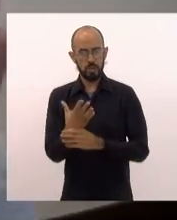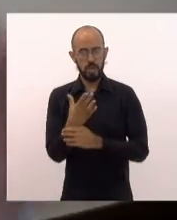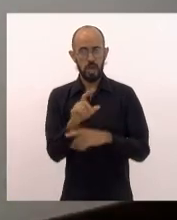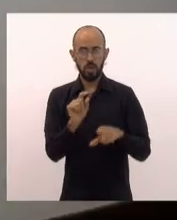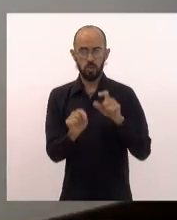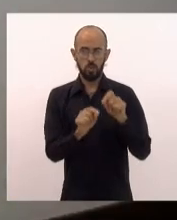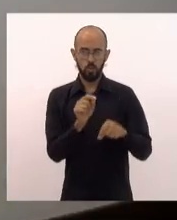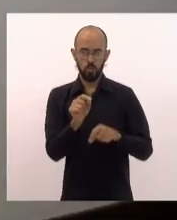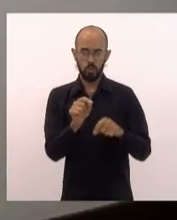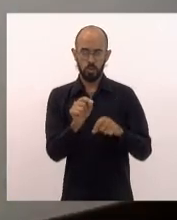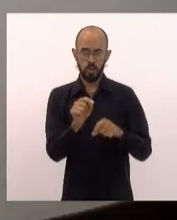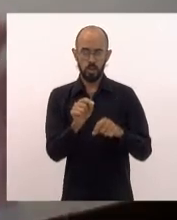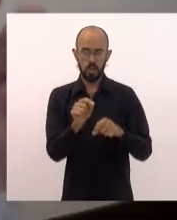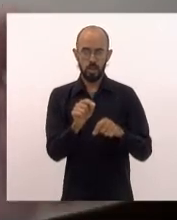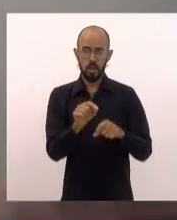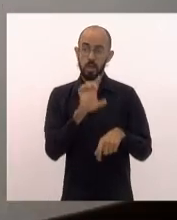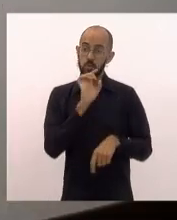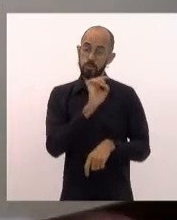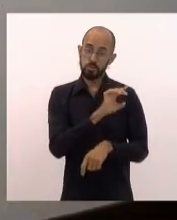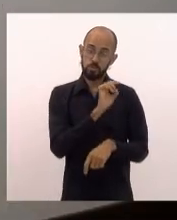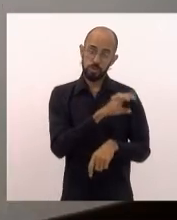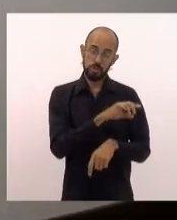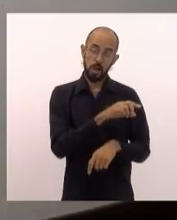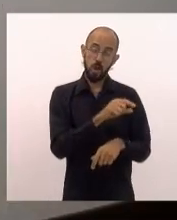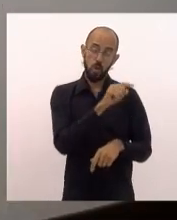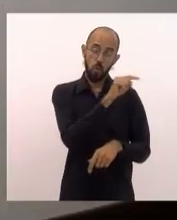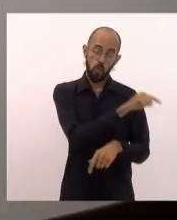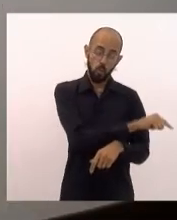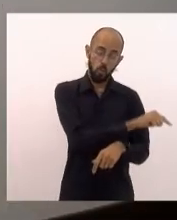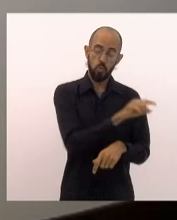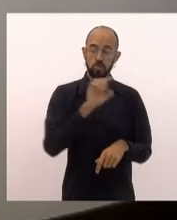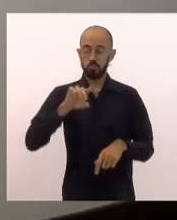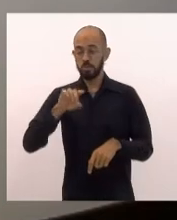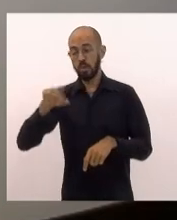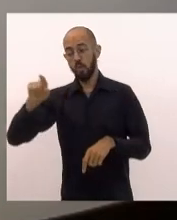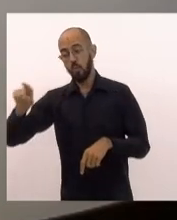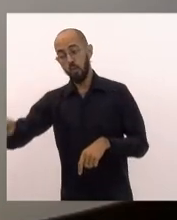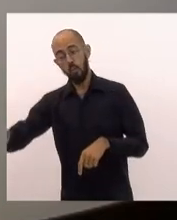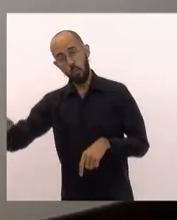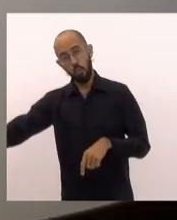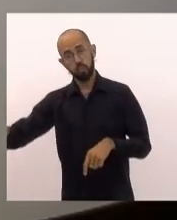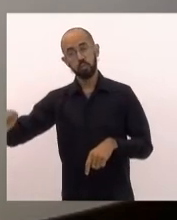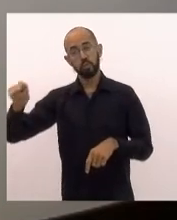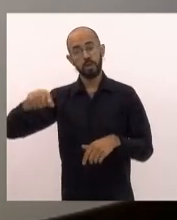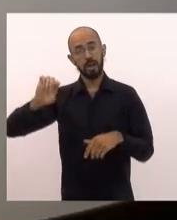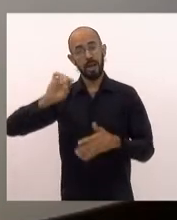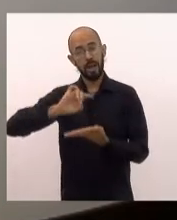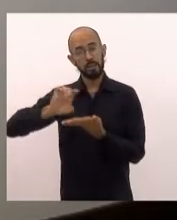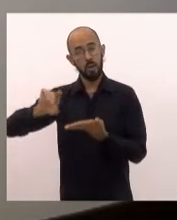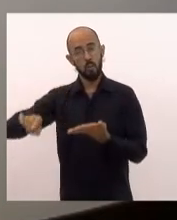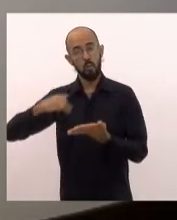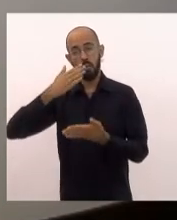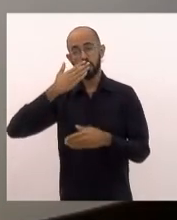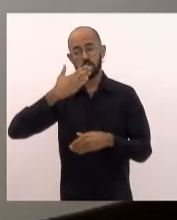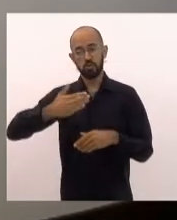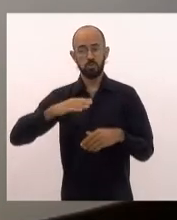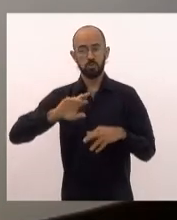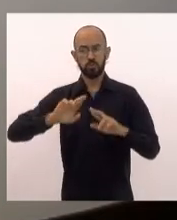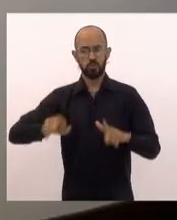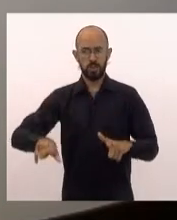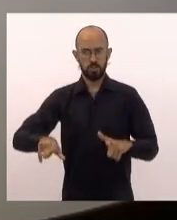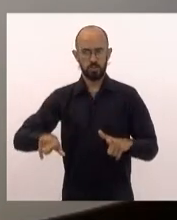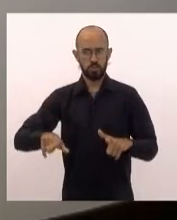a ponte aérea Rio-São Paulo, voos regionais curtos, enfim, voos executivos, voos charter, e o